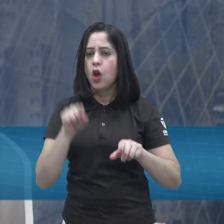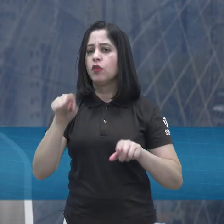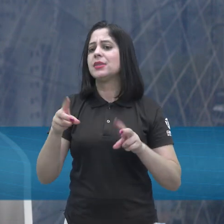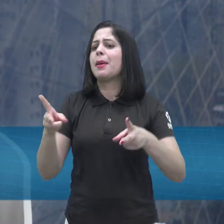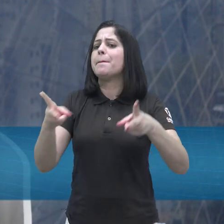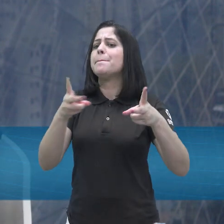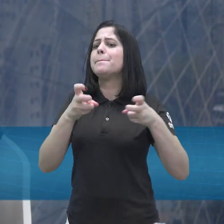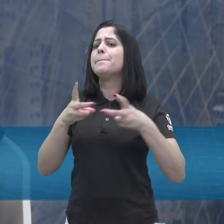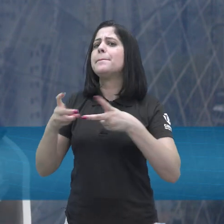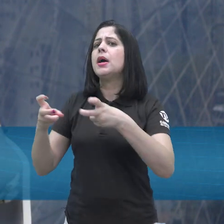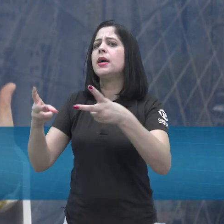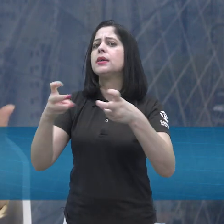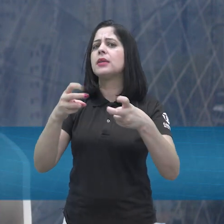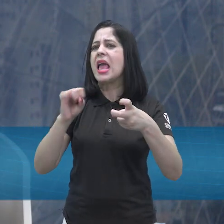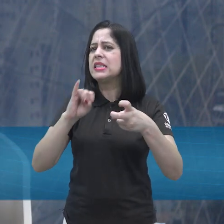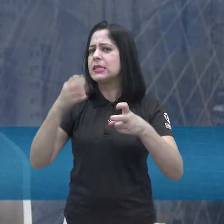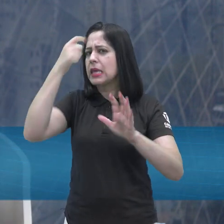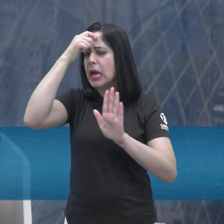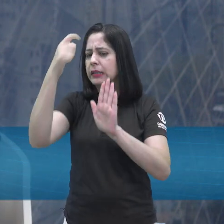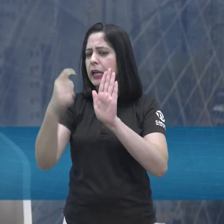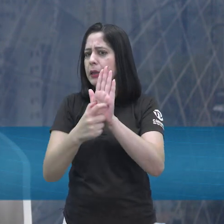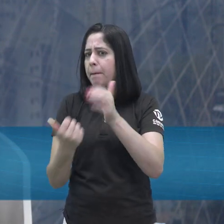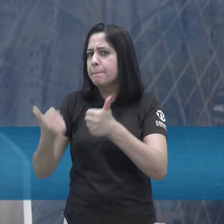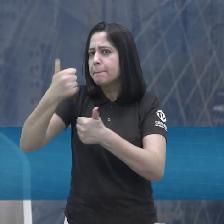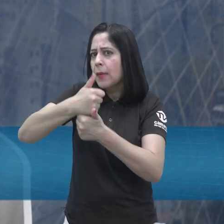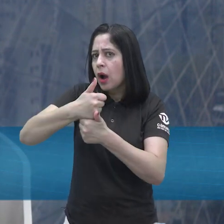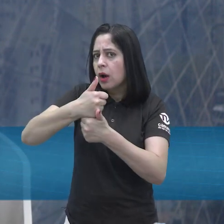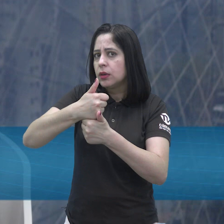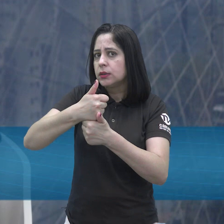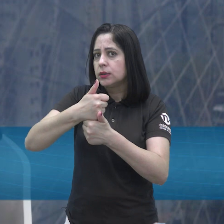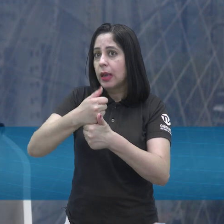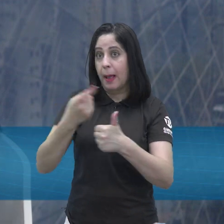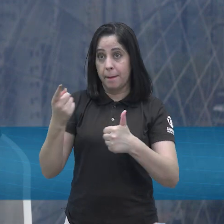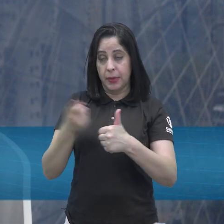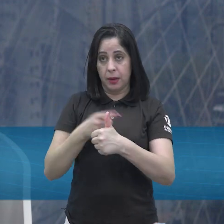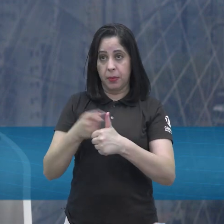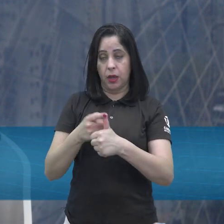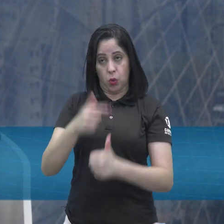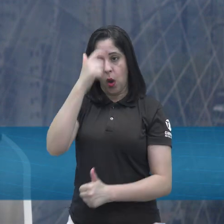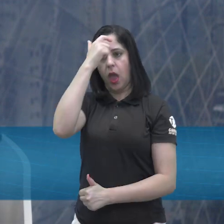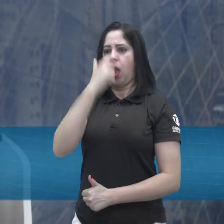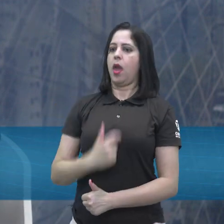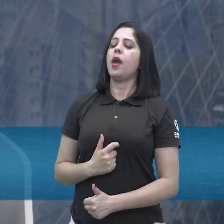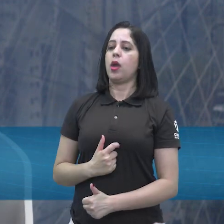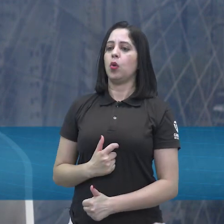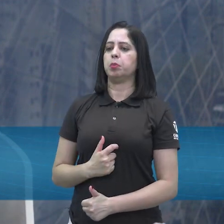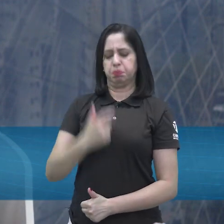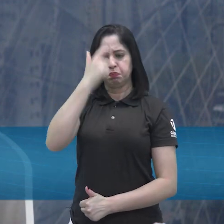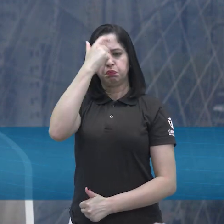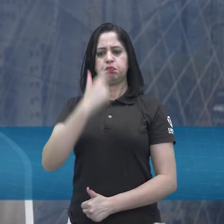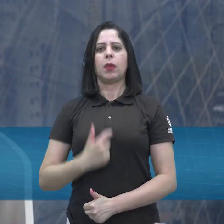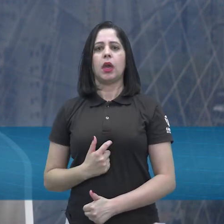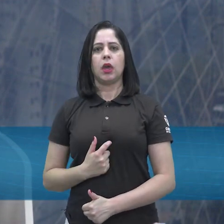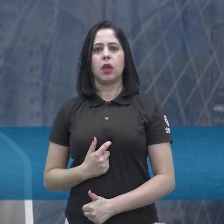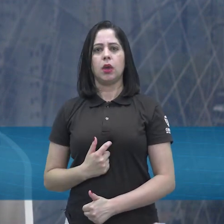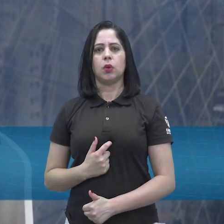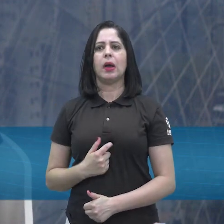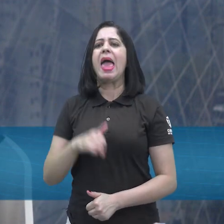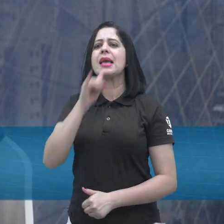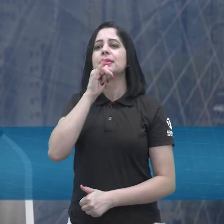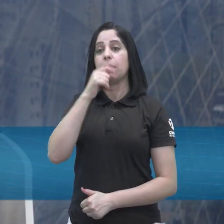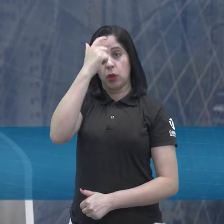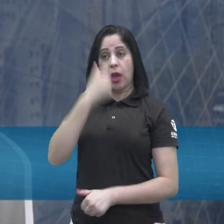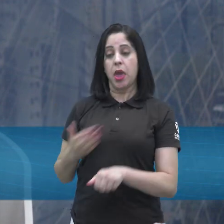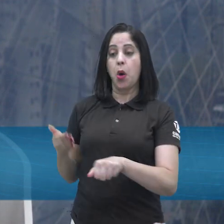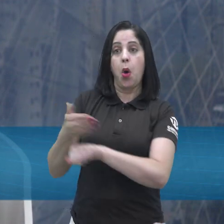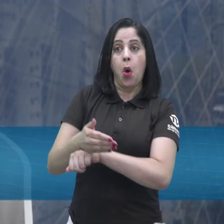nela, e você vai perceber como as inteligências artificiais estão atuando. Primeiro você vê como sujeito, né, um consumidor dessas inteligências.